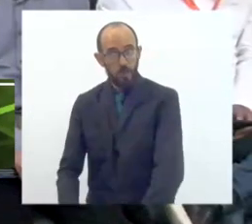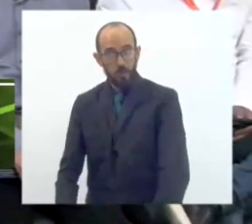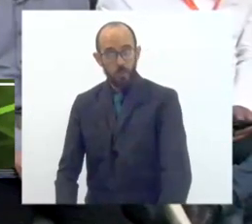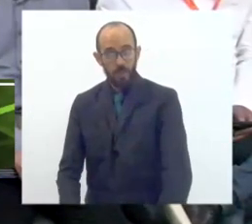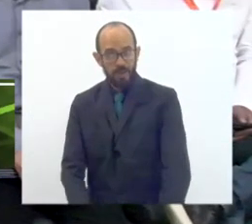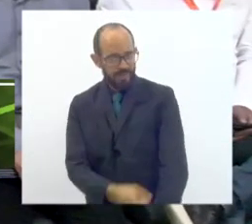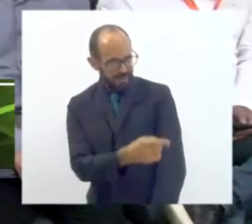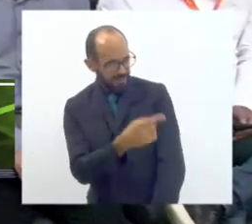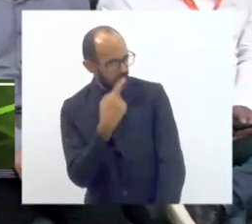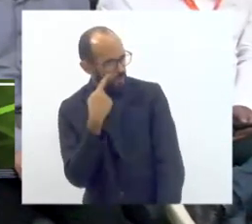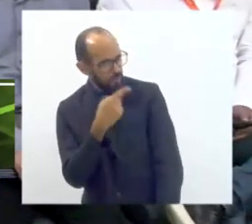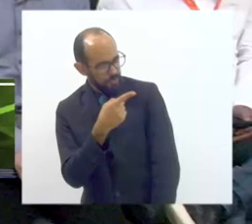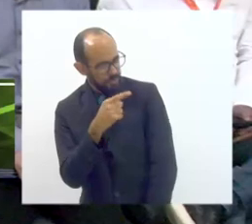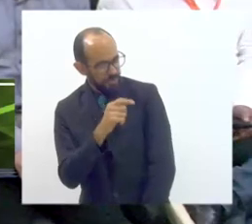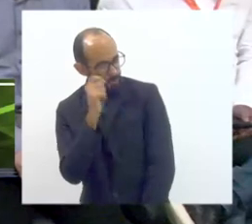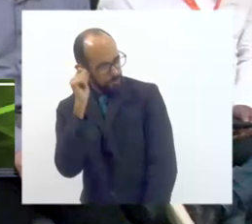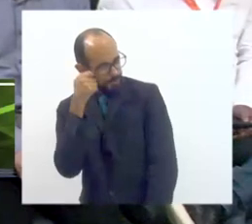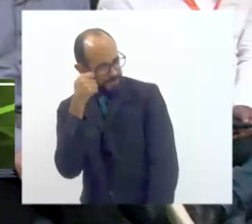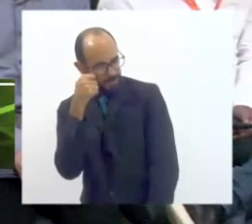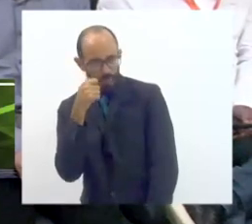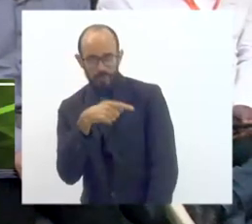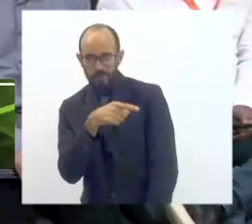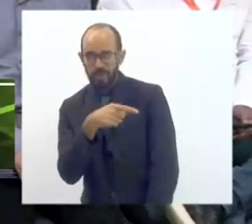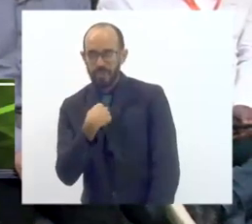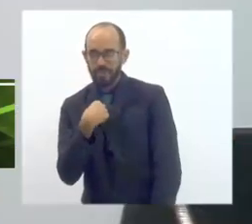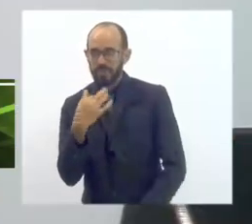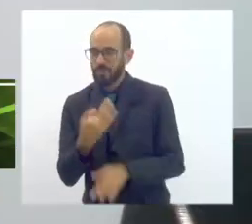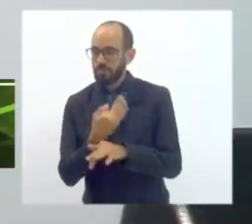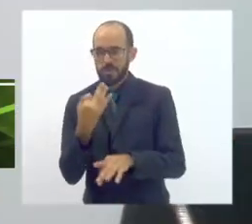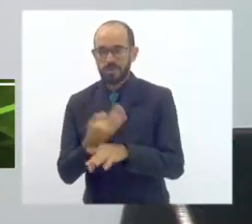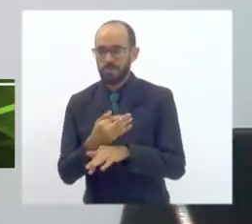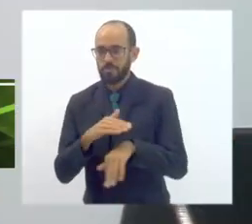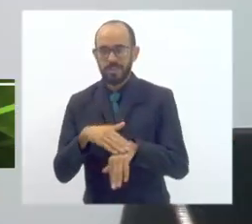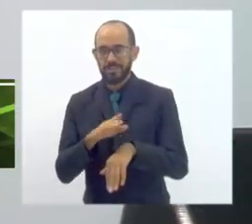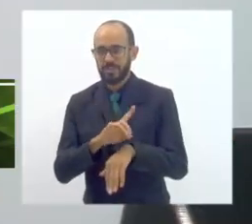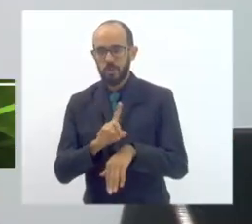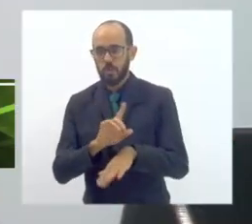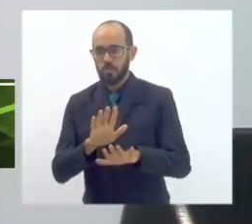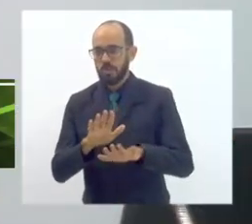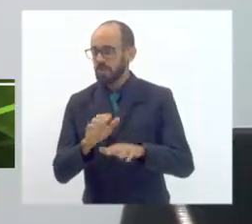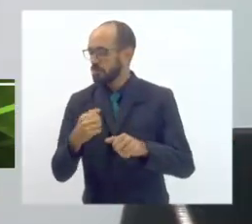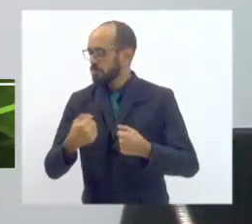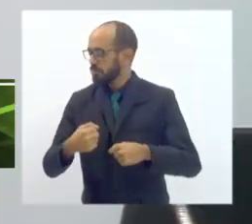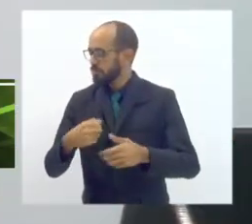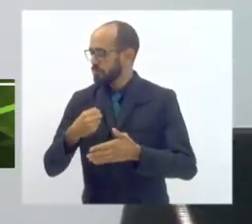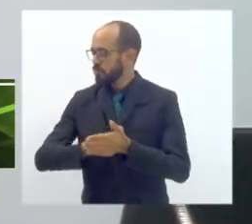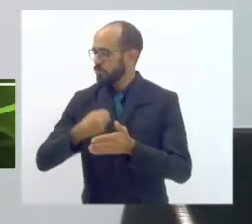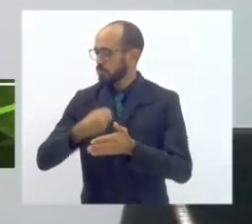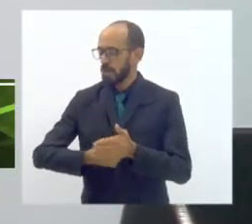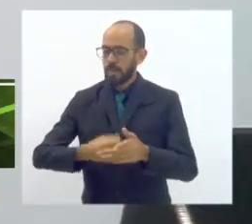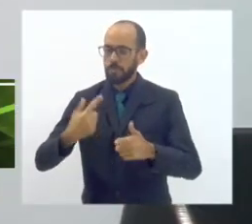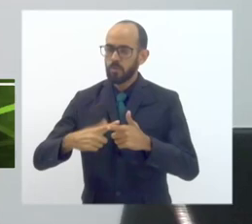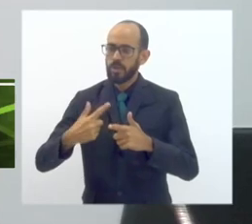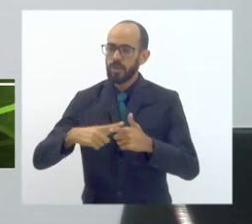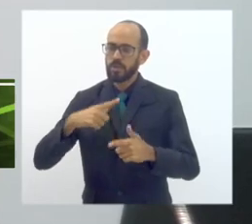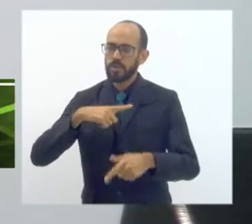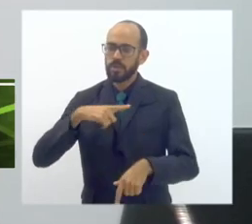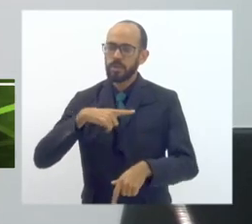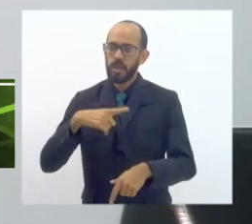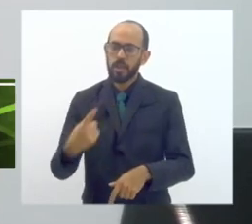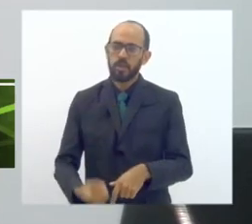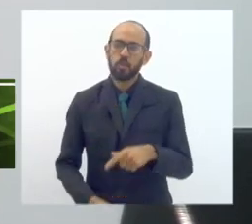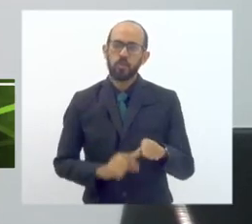eu não estou aguentando mais não, rapaz. Realmente precisamos disso aí, precisamos de lutar, porque tem um monopólio da